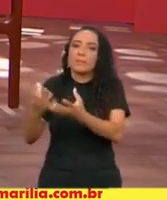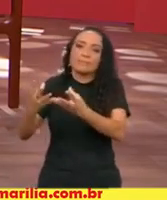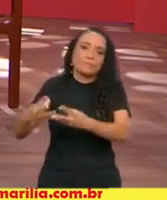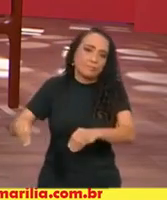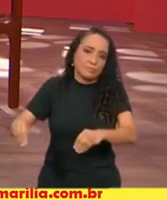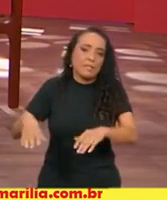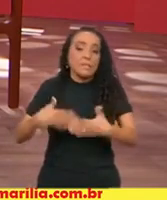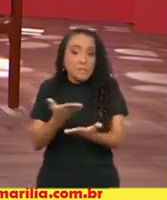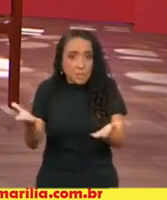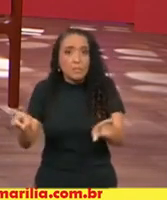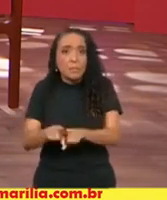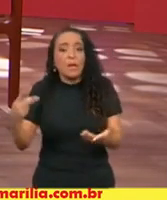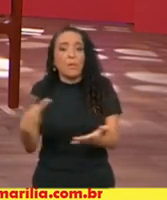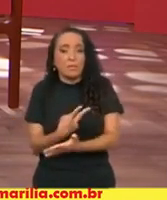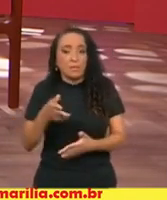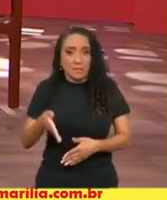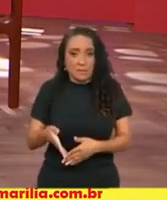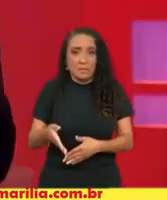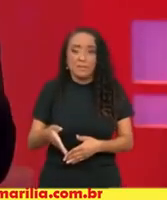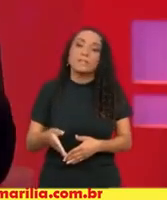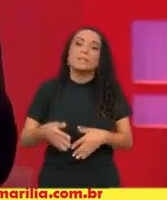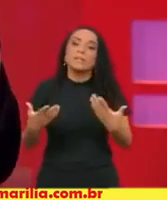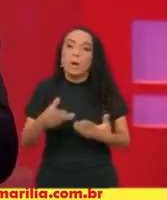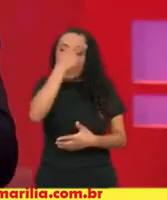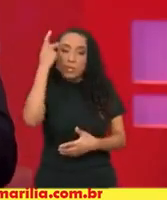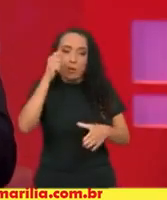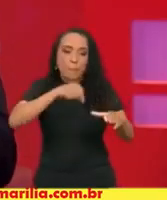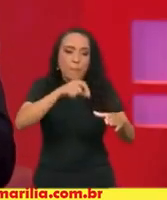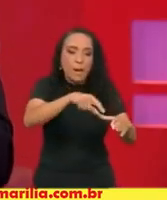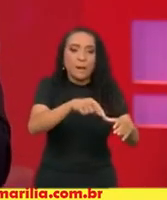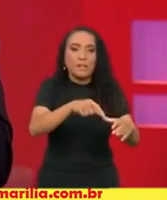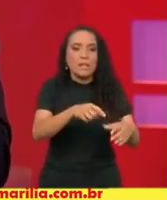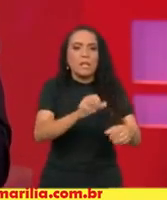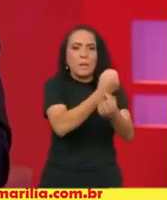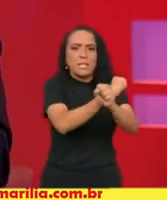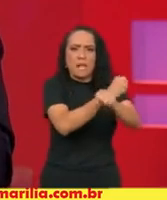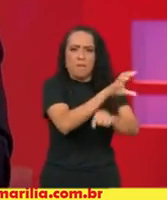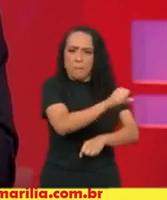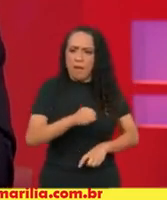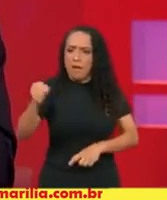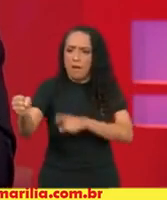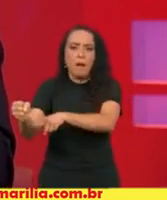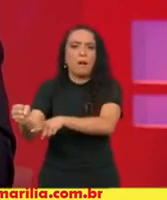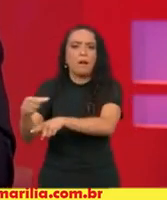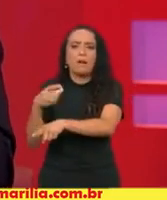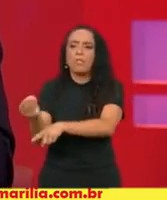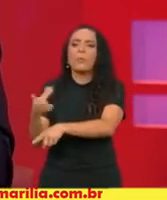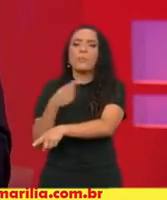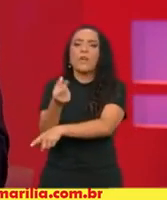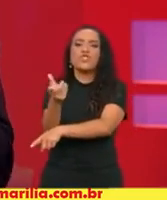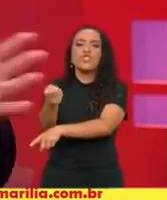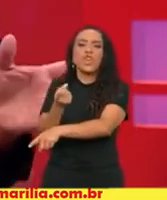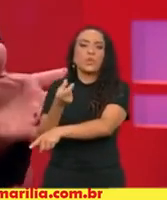isso se fazia, quer dizer... Totalmente. O produtor ia lá, colocava os seus escravos na mesa e falava, olha, eu quero 100 mil contos de réis e